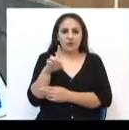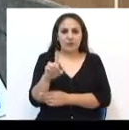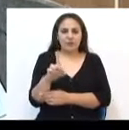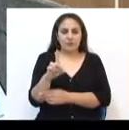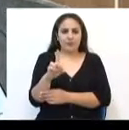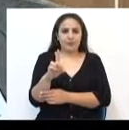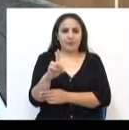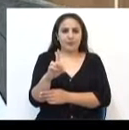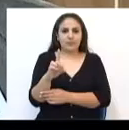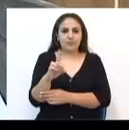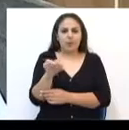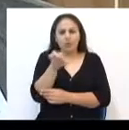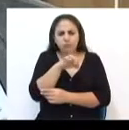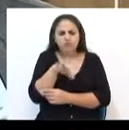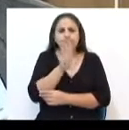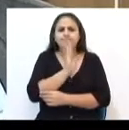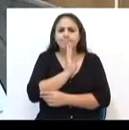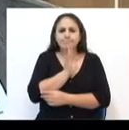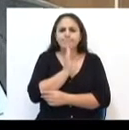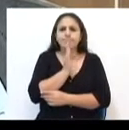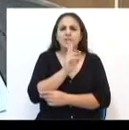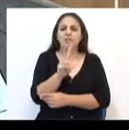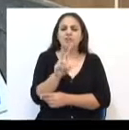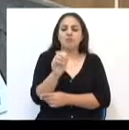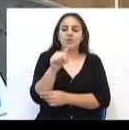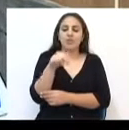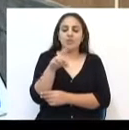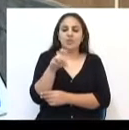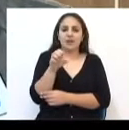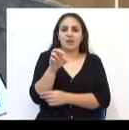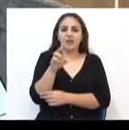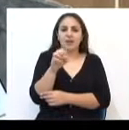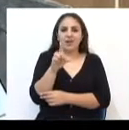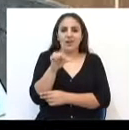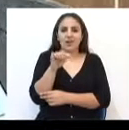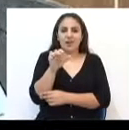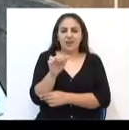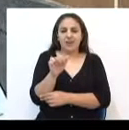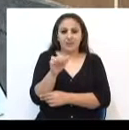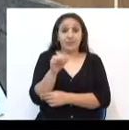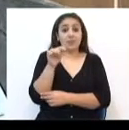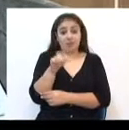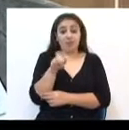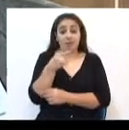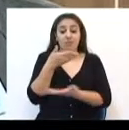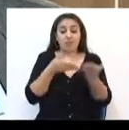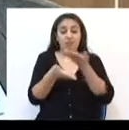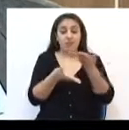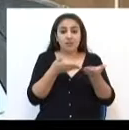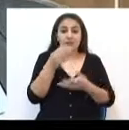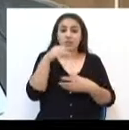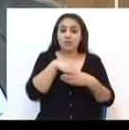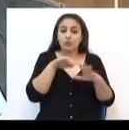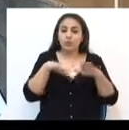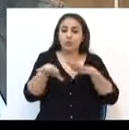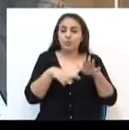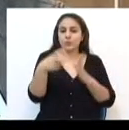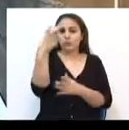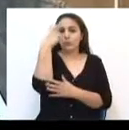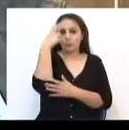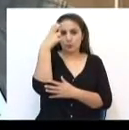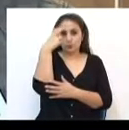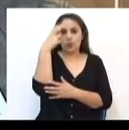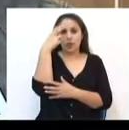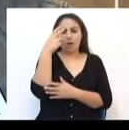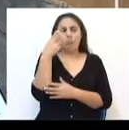Jesus, acabou conhecendo o Vanderlei Pinto, né, e de certa forma a sua interação dentro do movimento